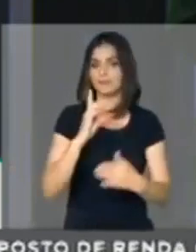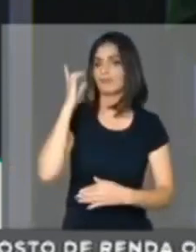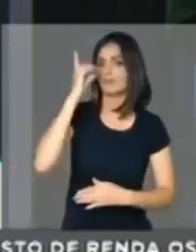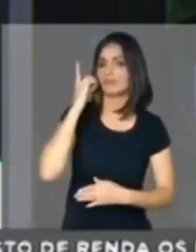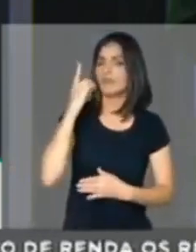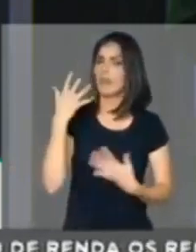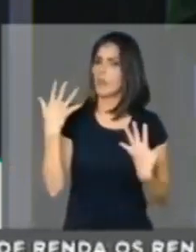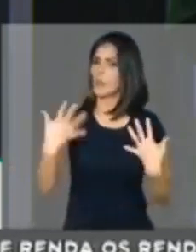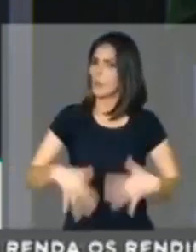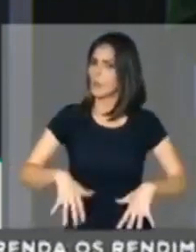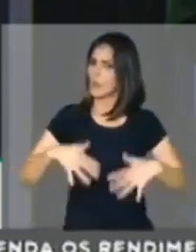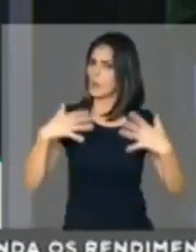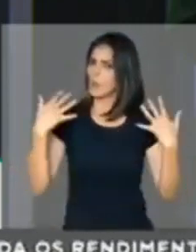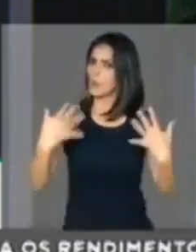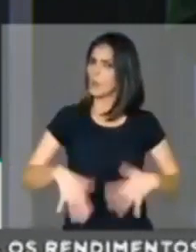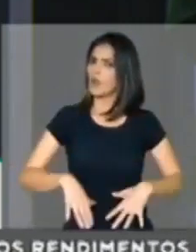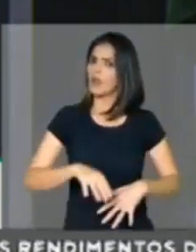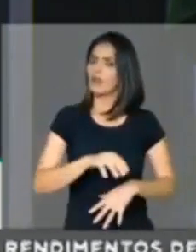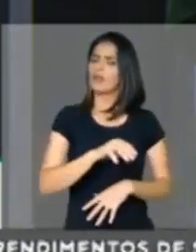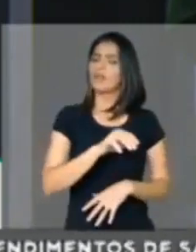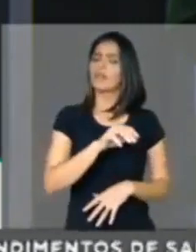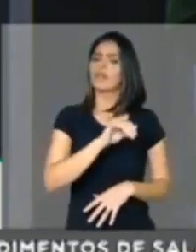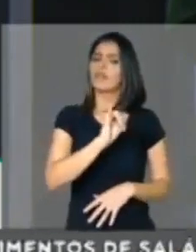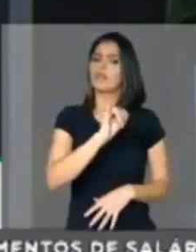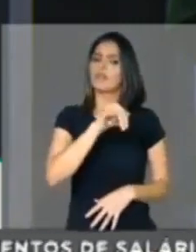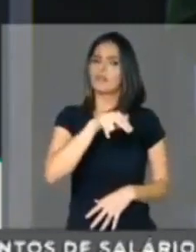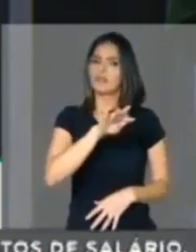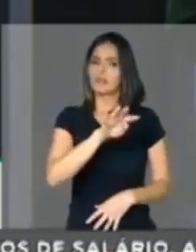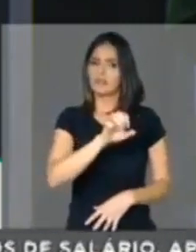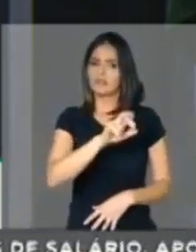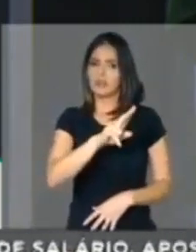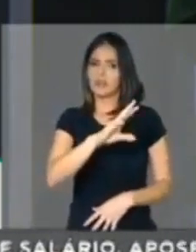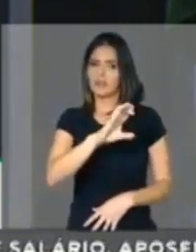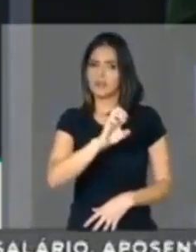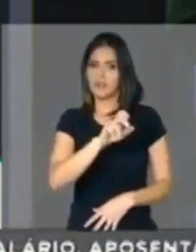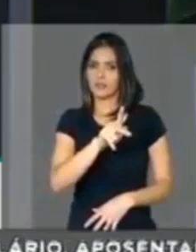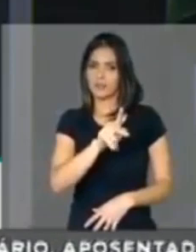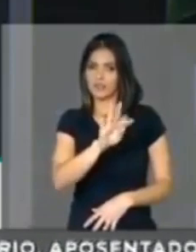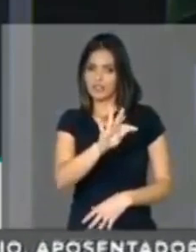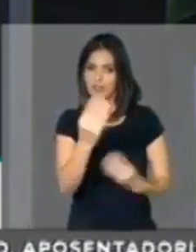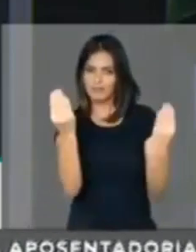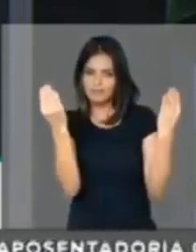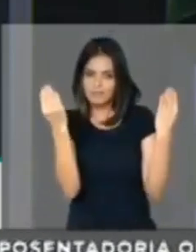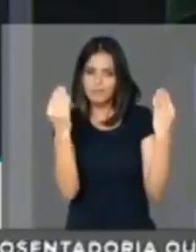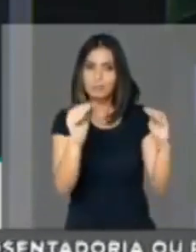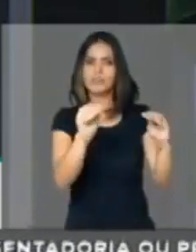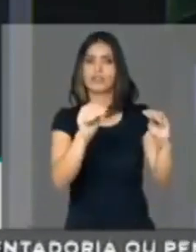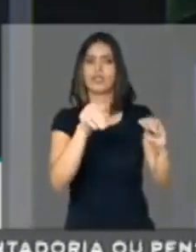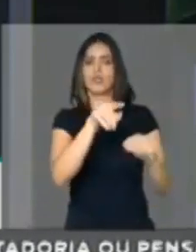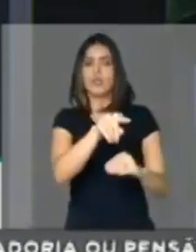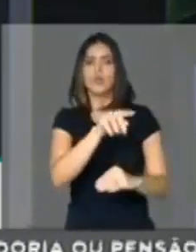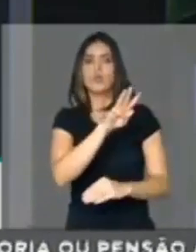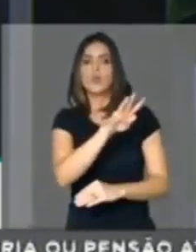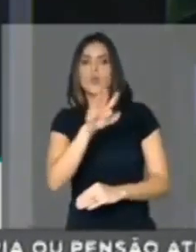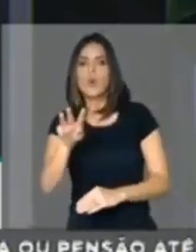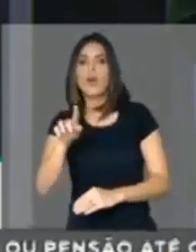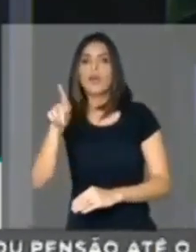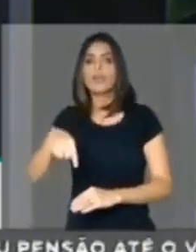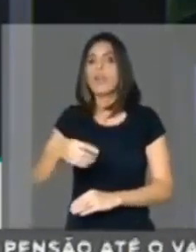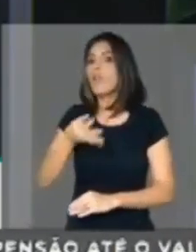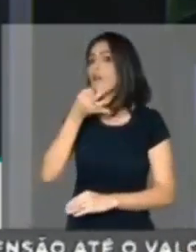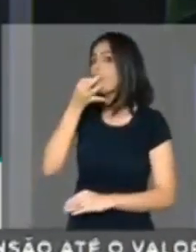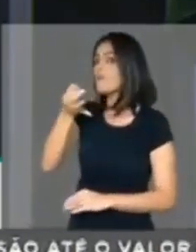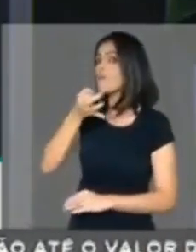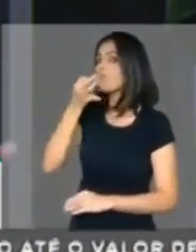Diz que é muito grave o que o The Intercept colocou agora no ar. O primeiro áudio com a voz de